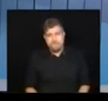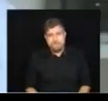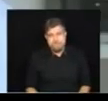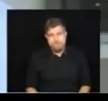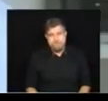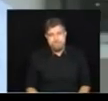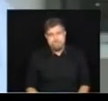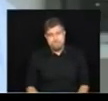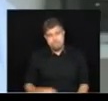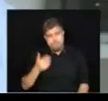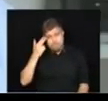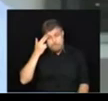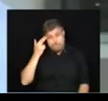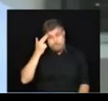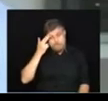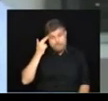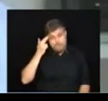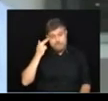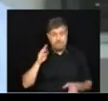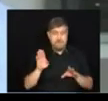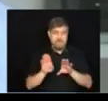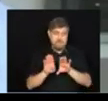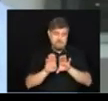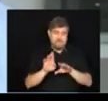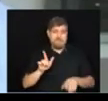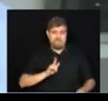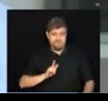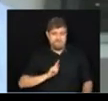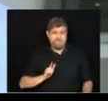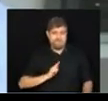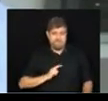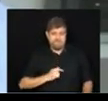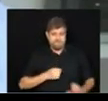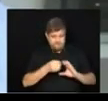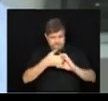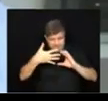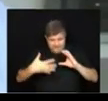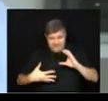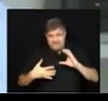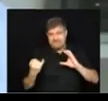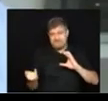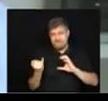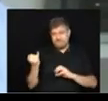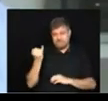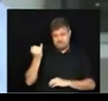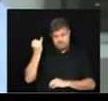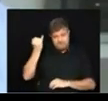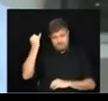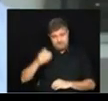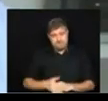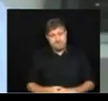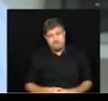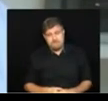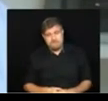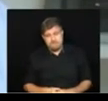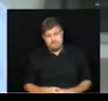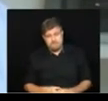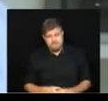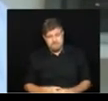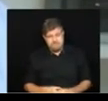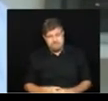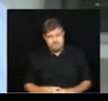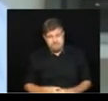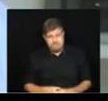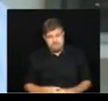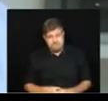Então, Gabriel, esse também é um aspecto muito importante, porque, como eu disse, em relação à